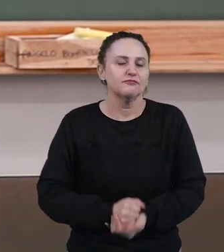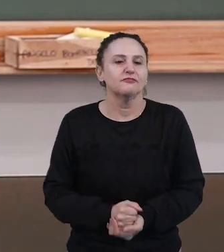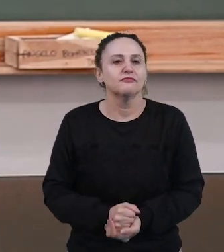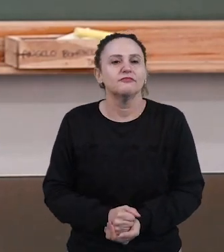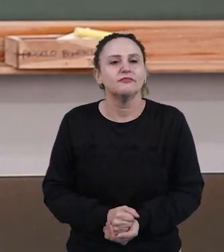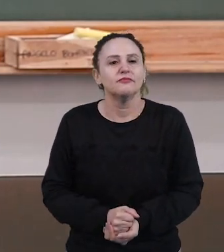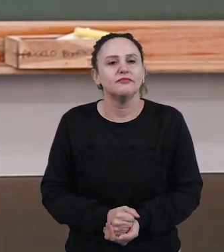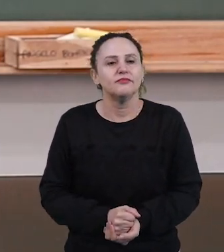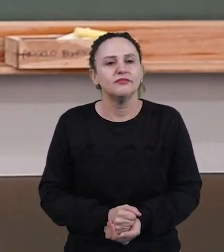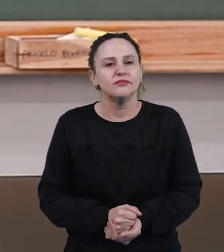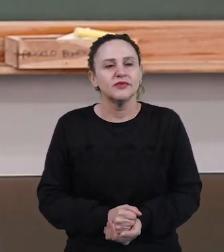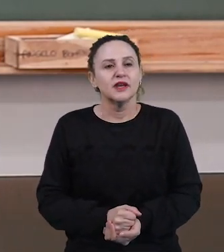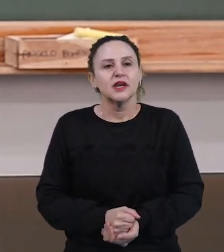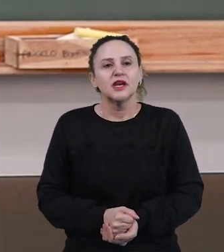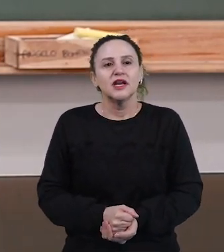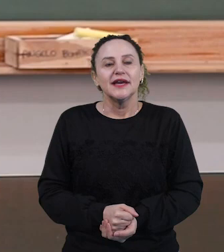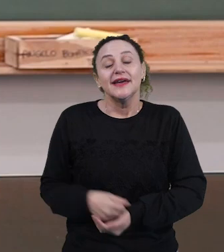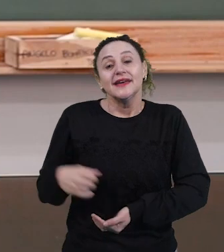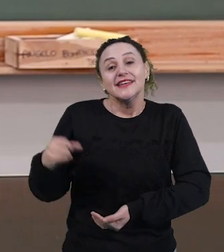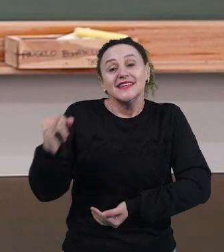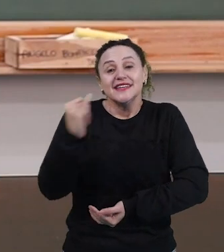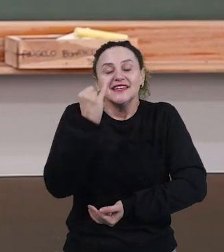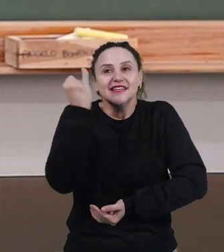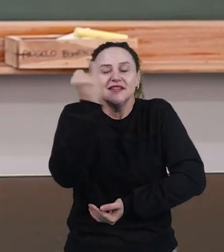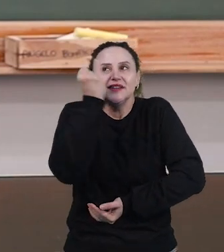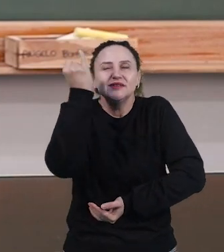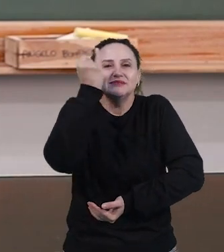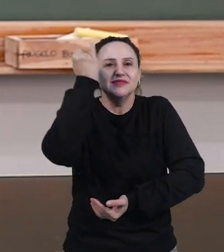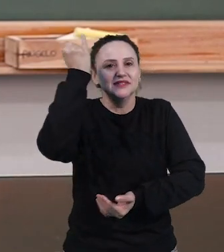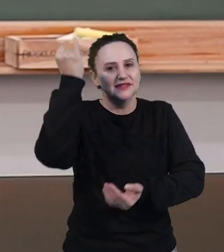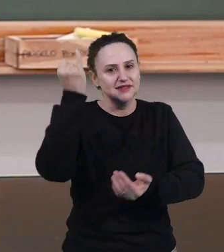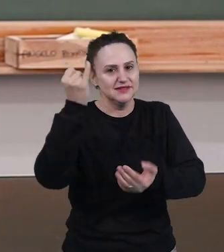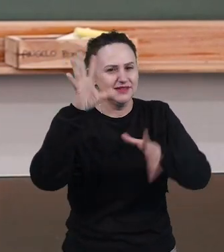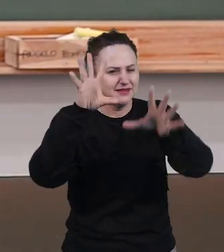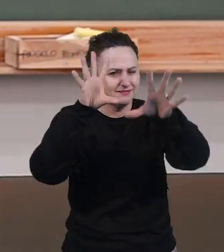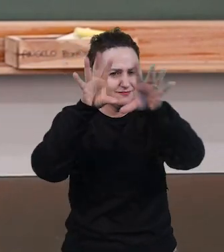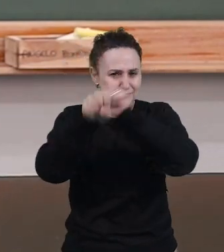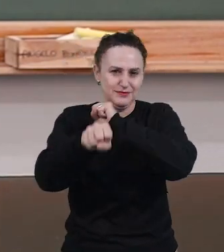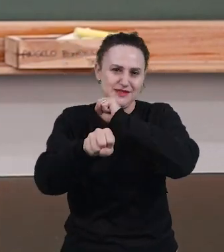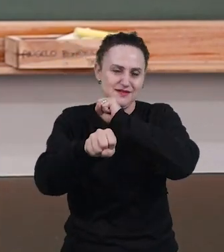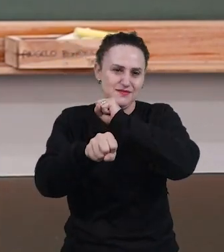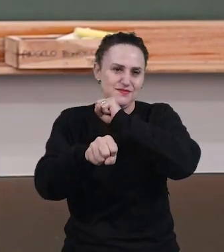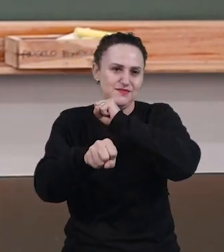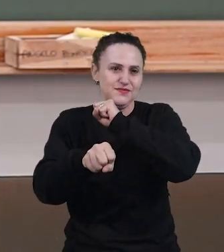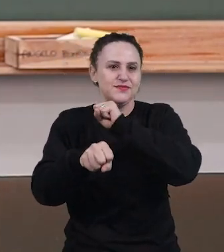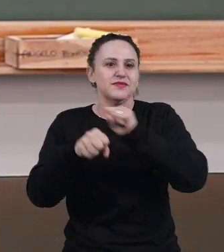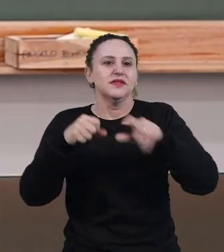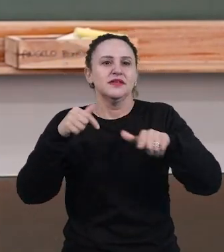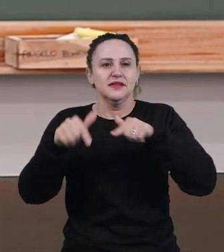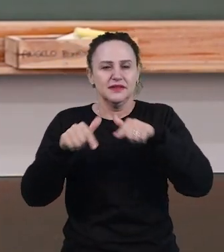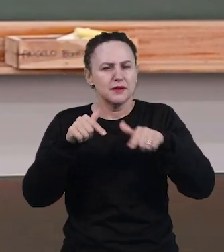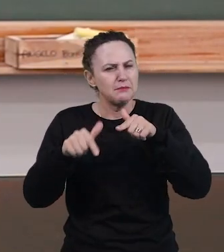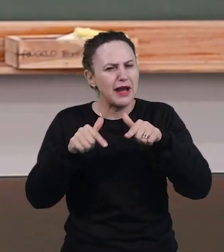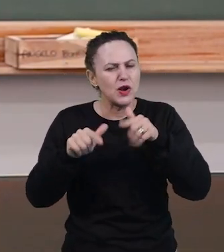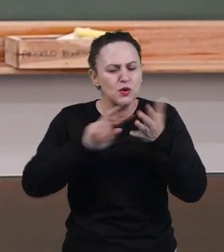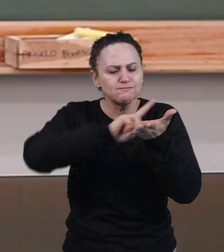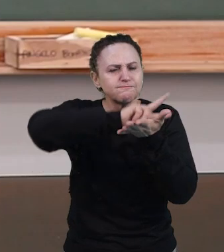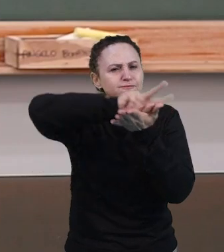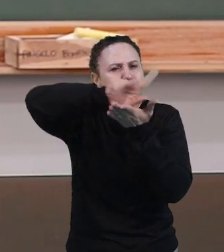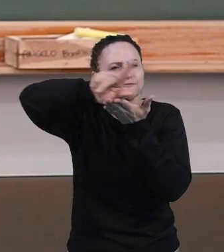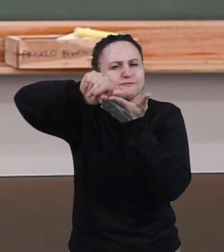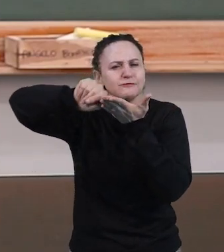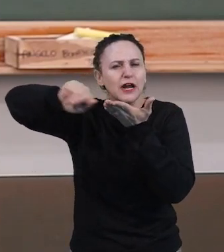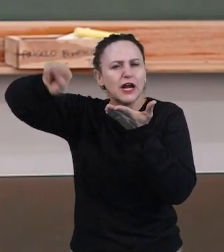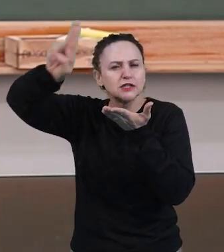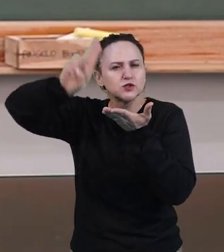Então é essencial assim, essa carreira, né? E ele trabalhou em diversas universidades